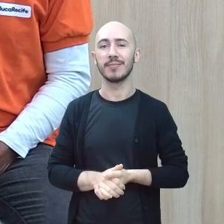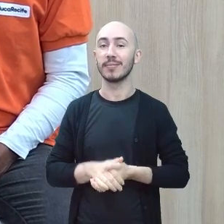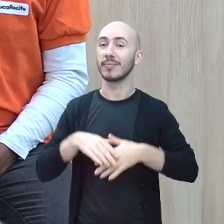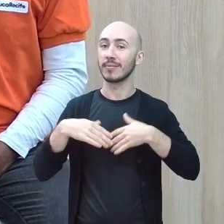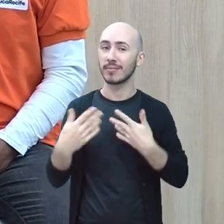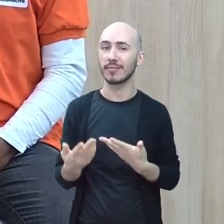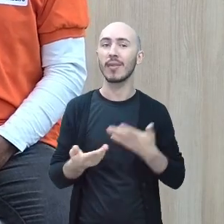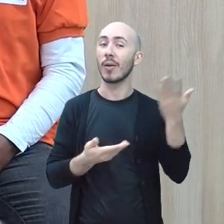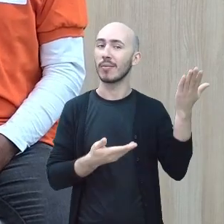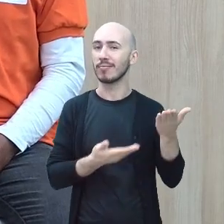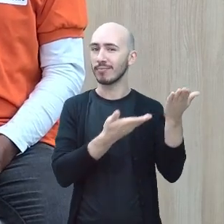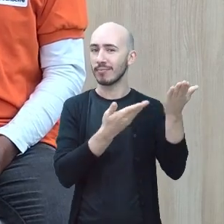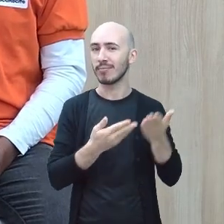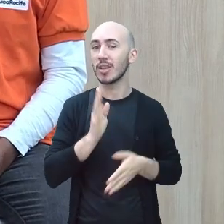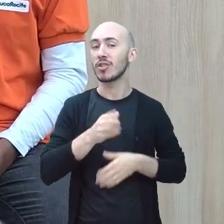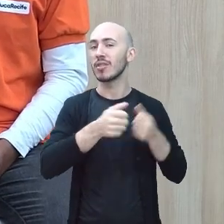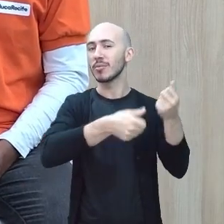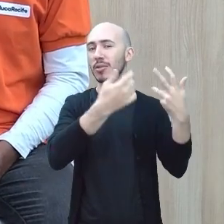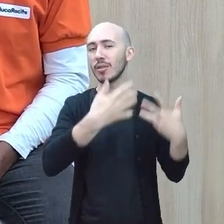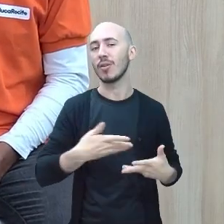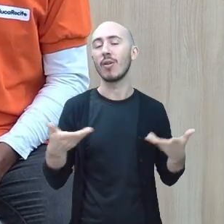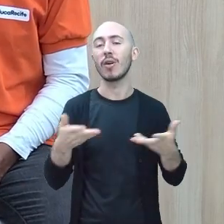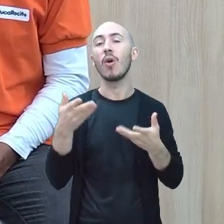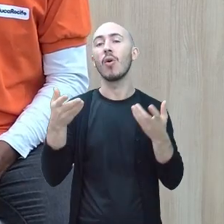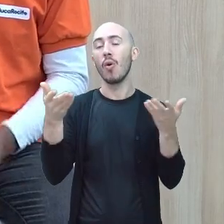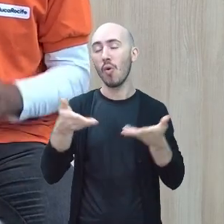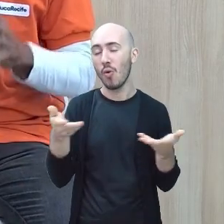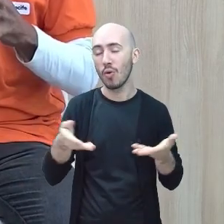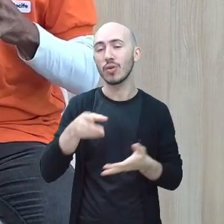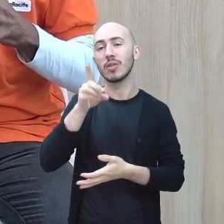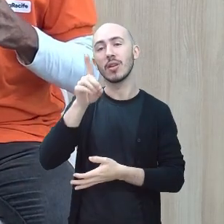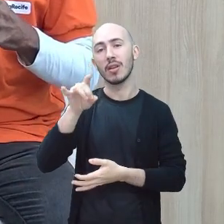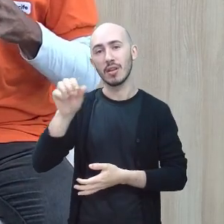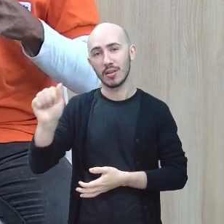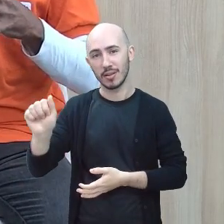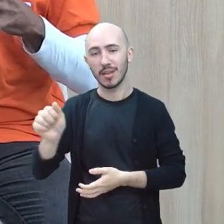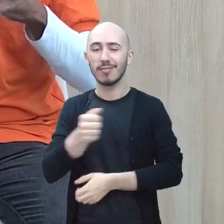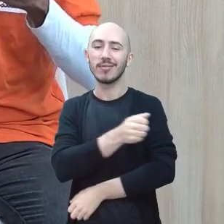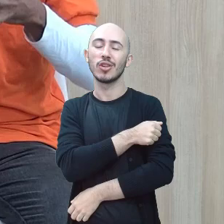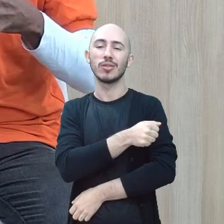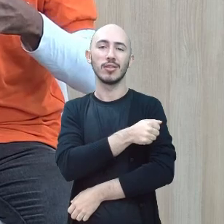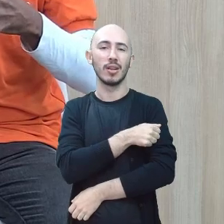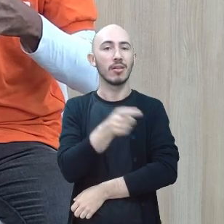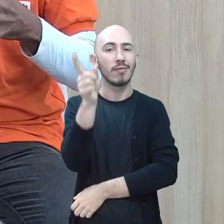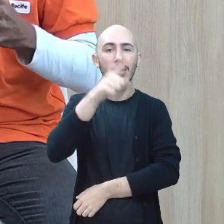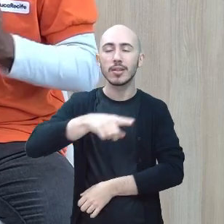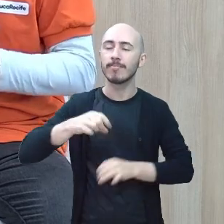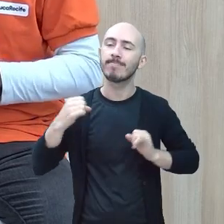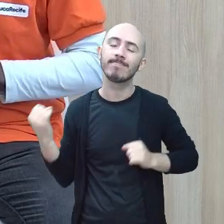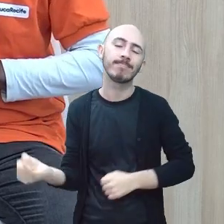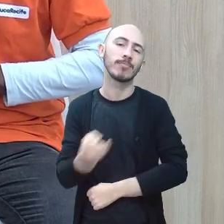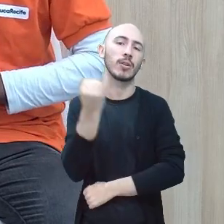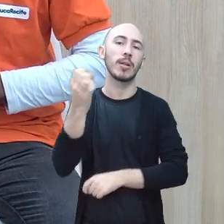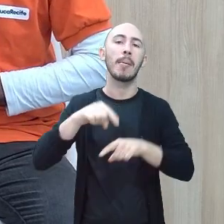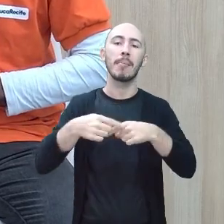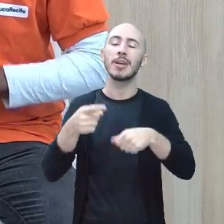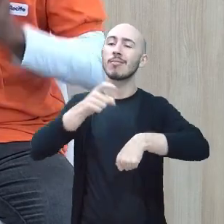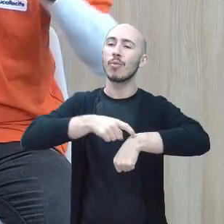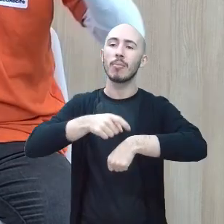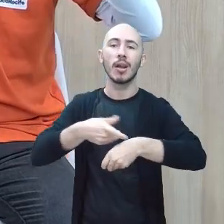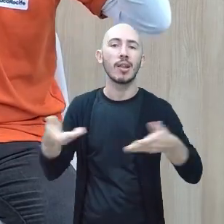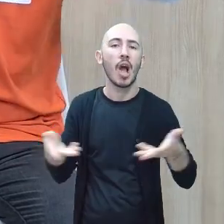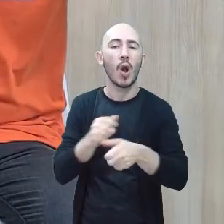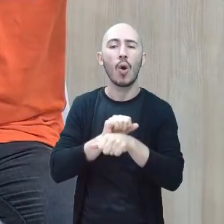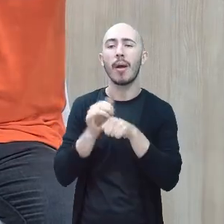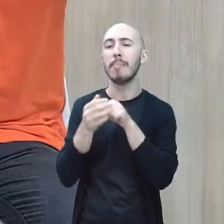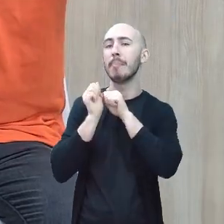Luciano falou que é o Dia do Estudante. Eu queria deixar a mensagem para vocês que vocês são importantes, mas nesse momento de pandemia